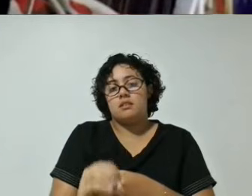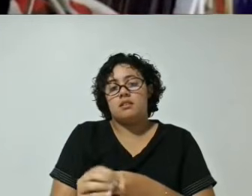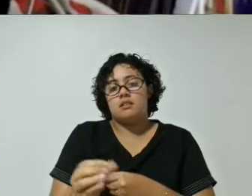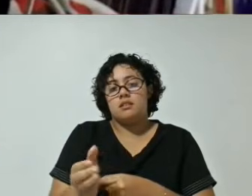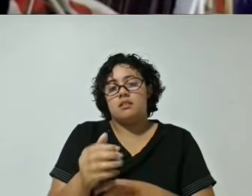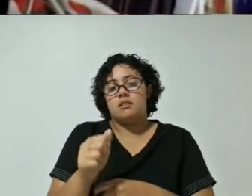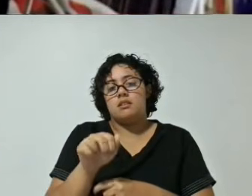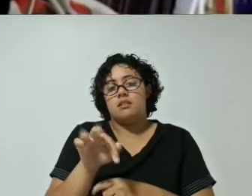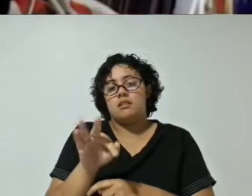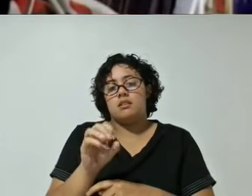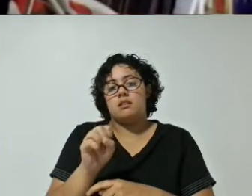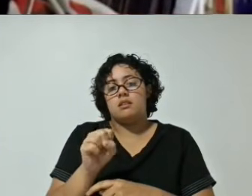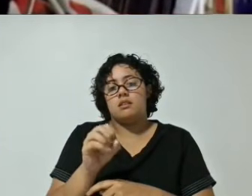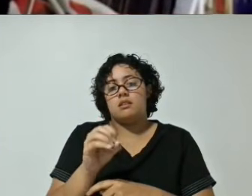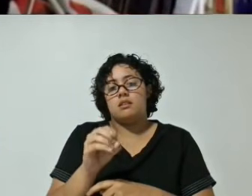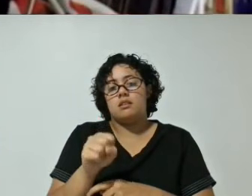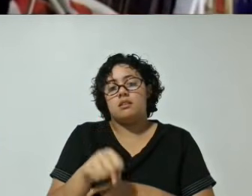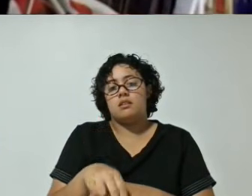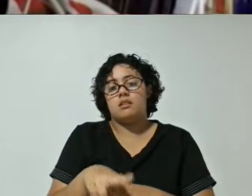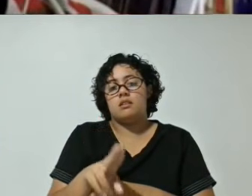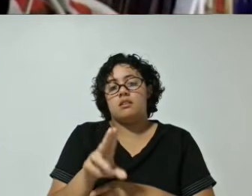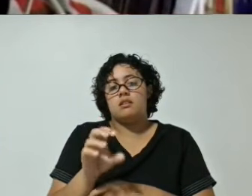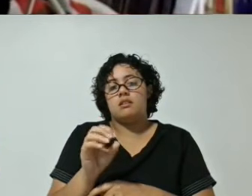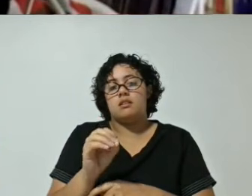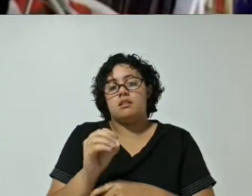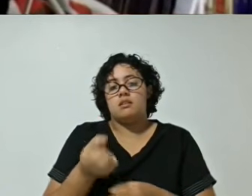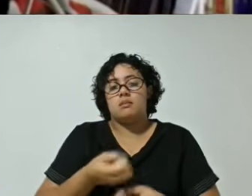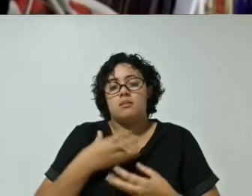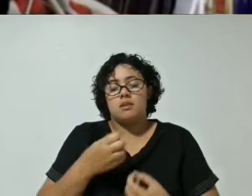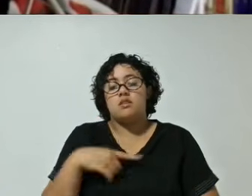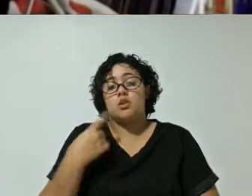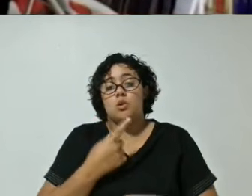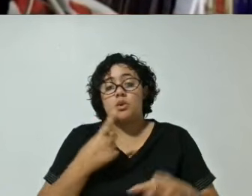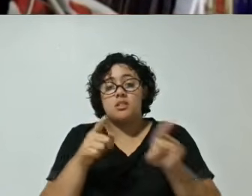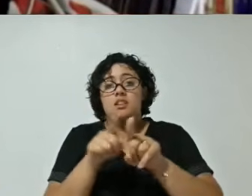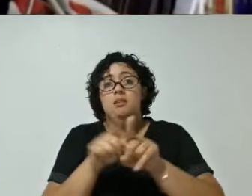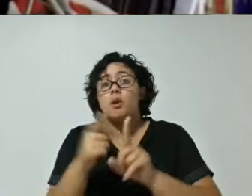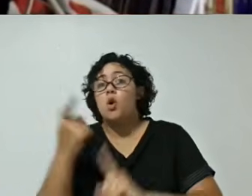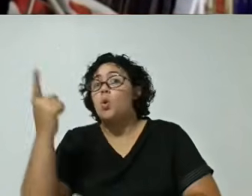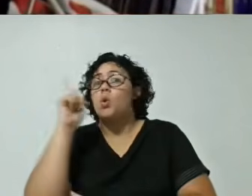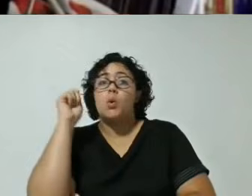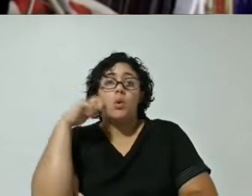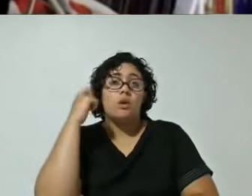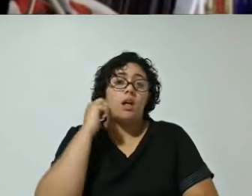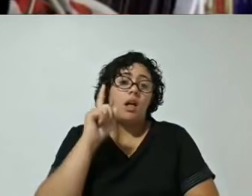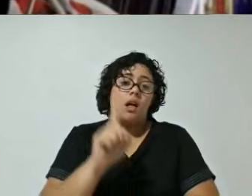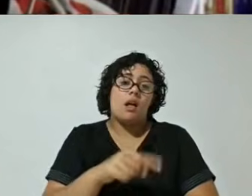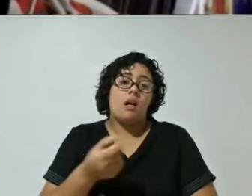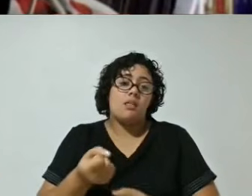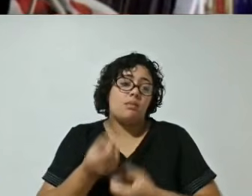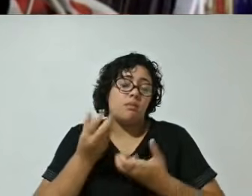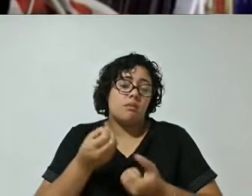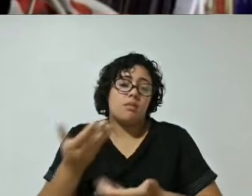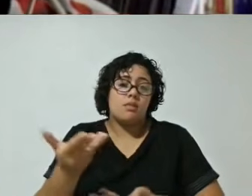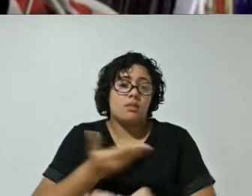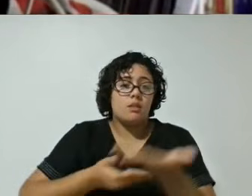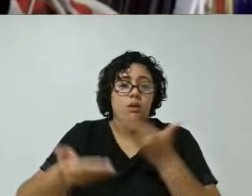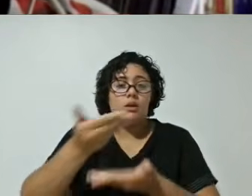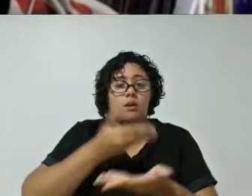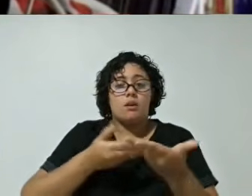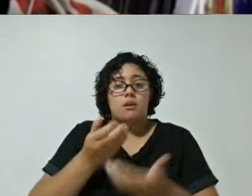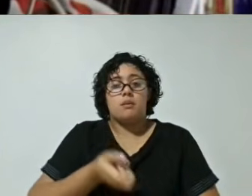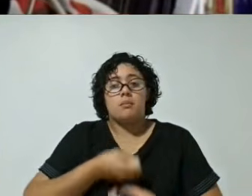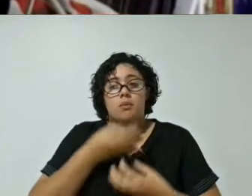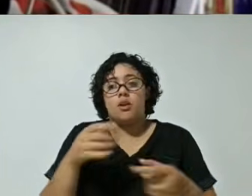nossas poesias e também de outros autores. Na verdade, bacana. era um encontro, uma troca, né, entre poetas e a